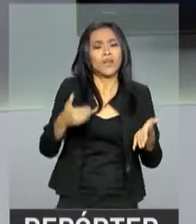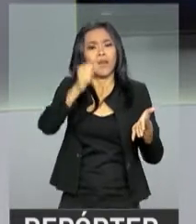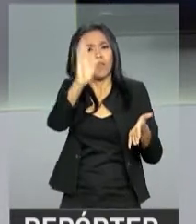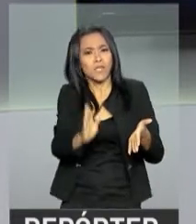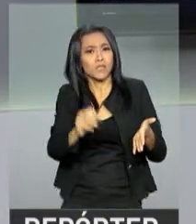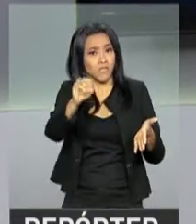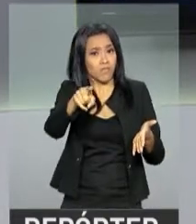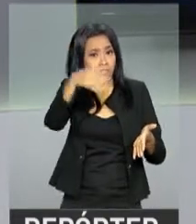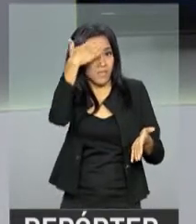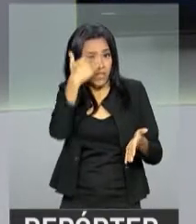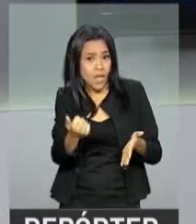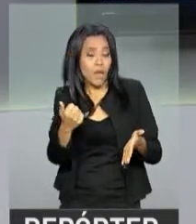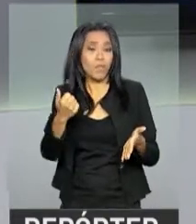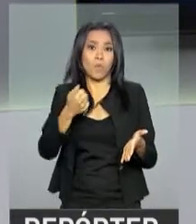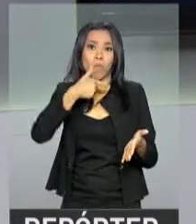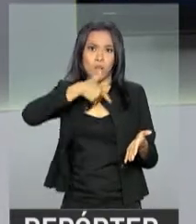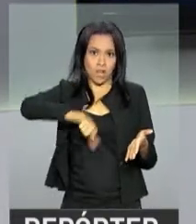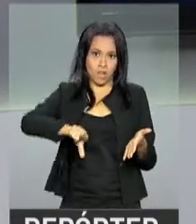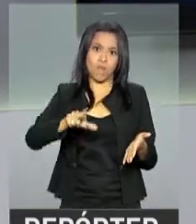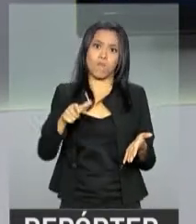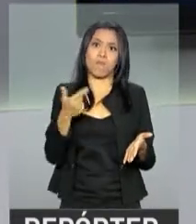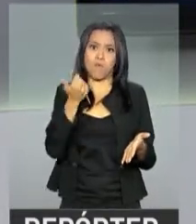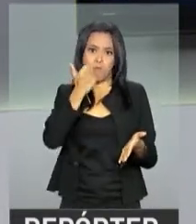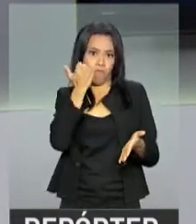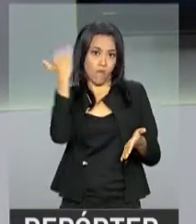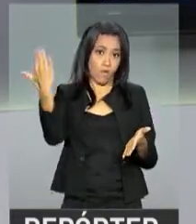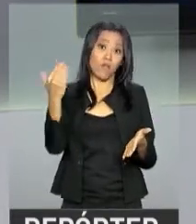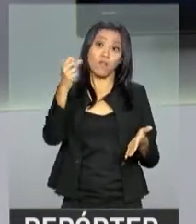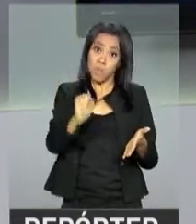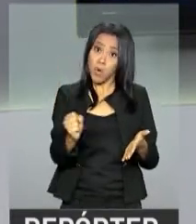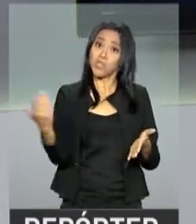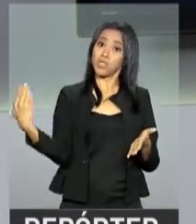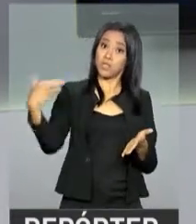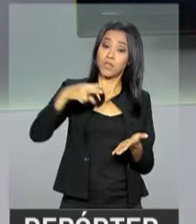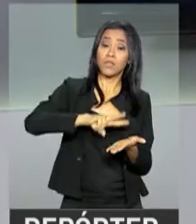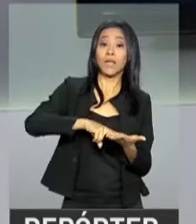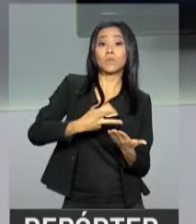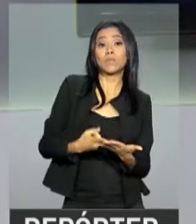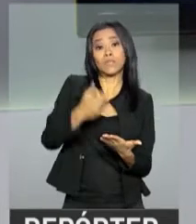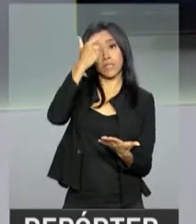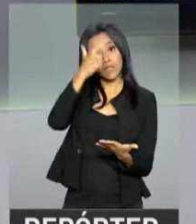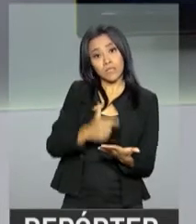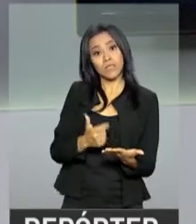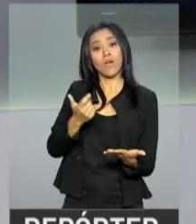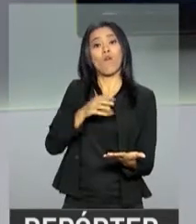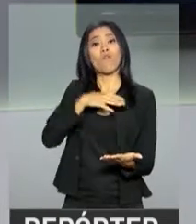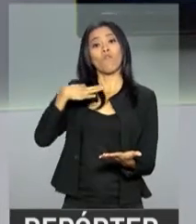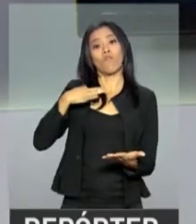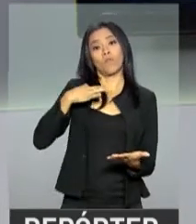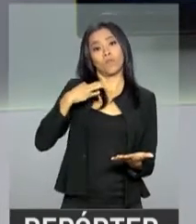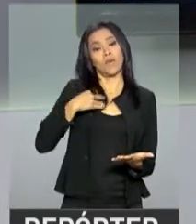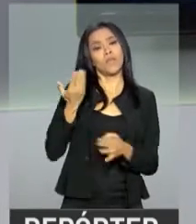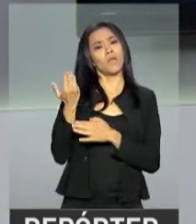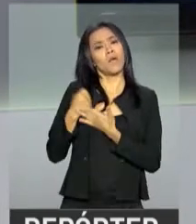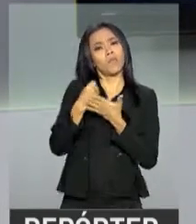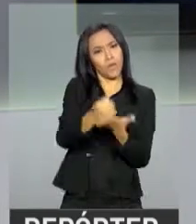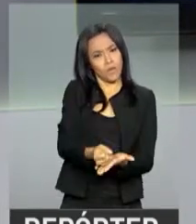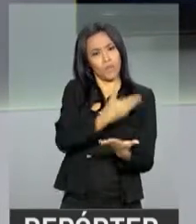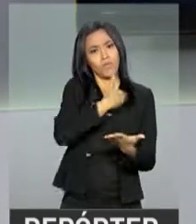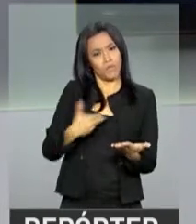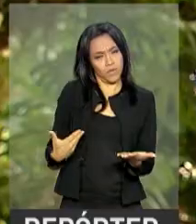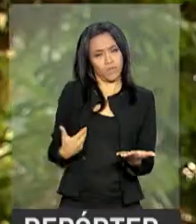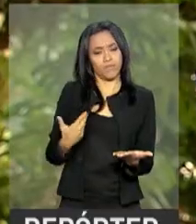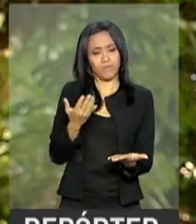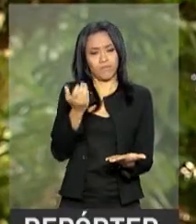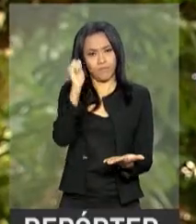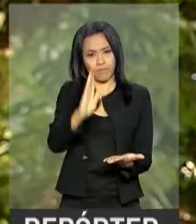domina alguma língua estrangeira pode se tornar um tradutor voluntário e auxiliar na comunicação dos estrangeiros com o governo brasileiro